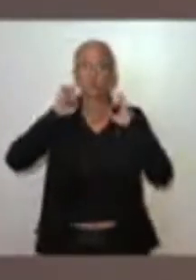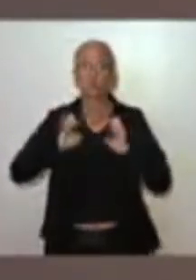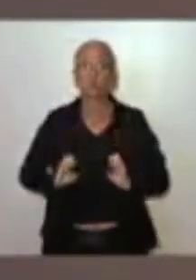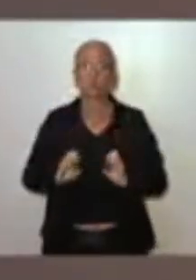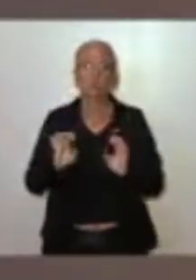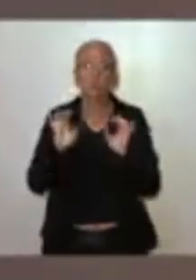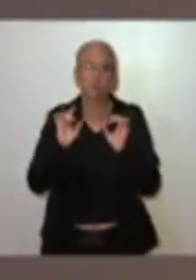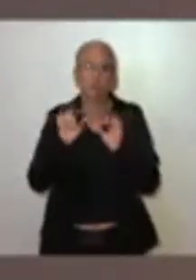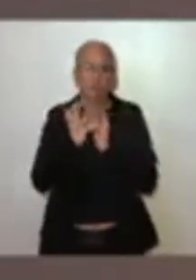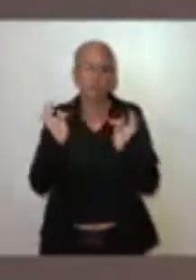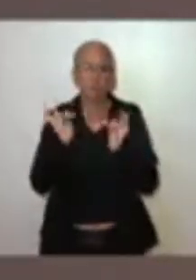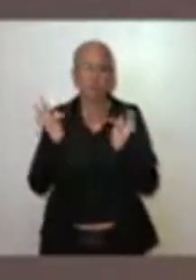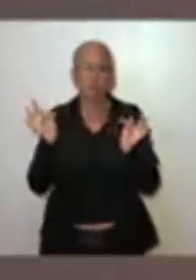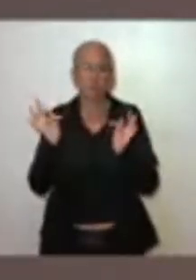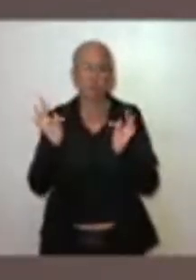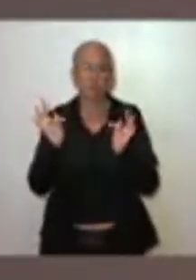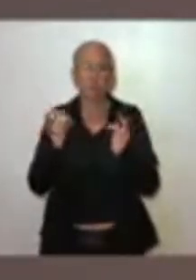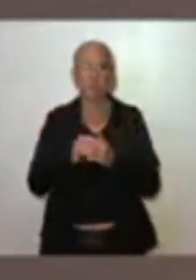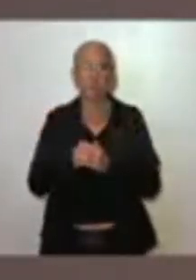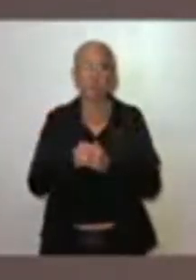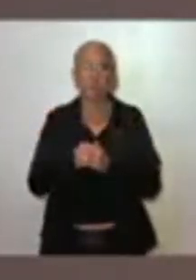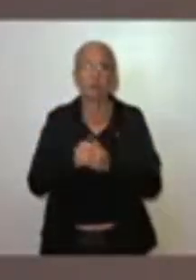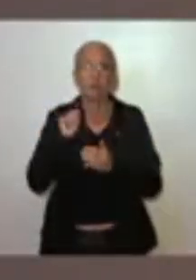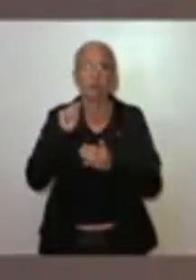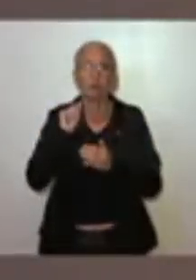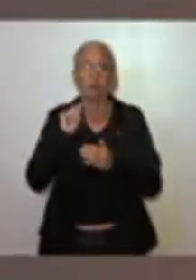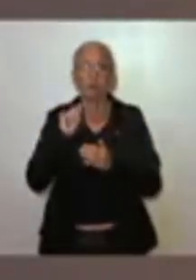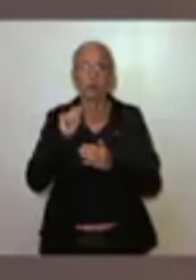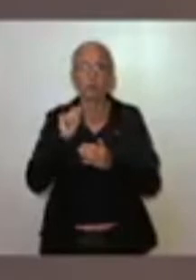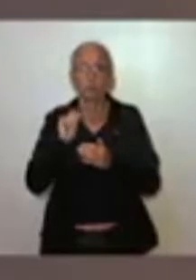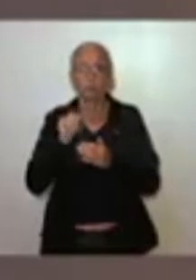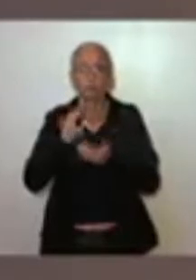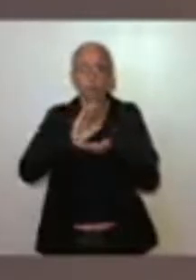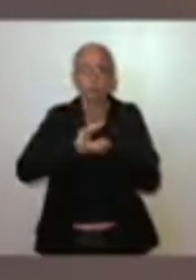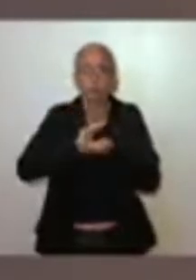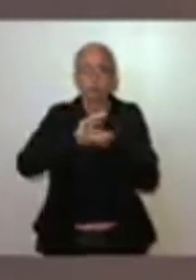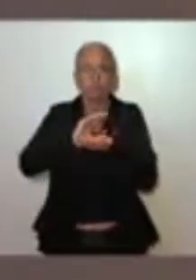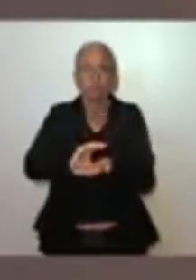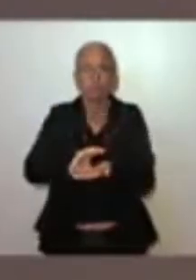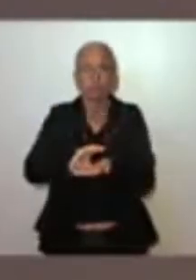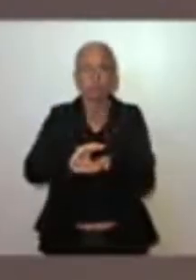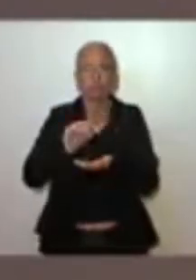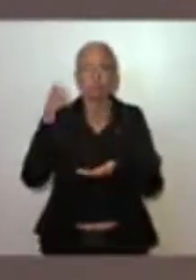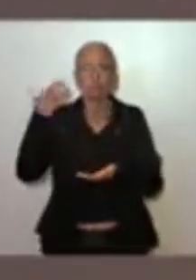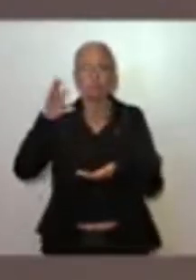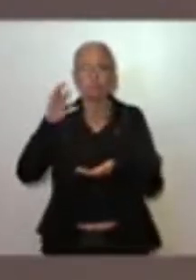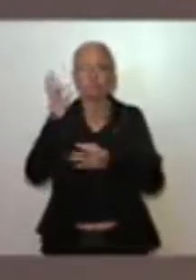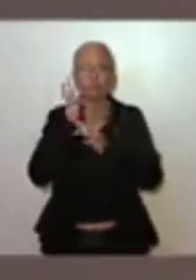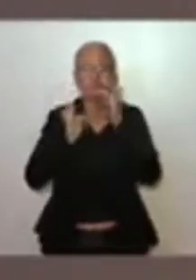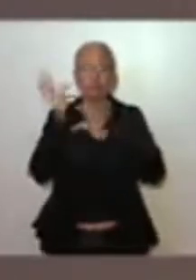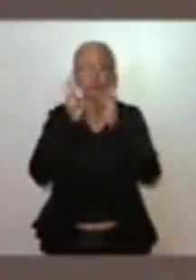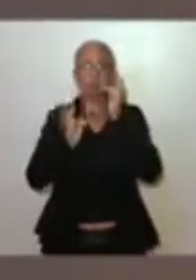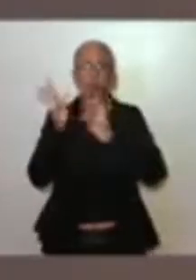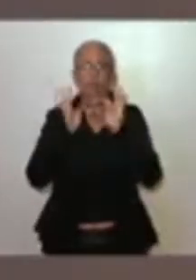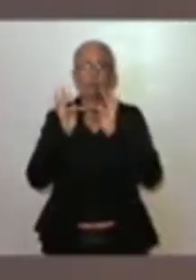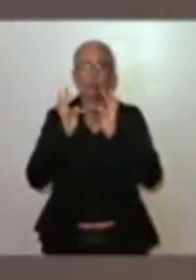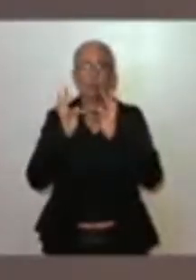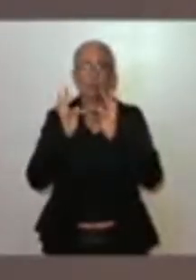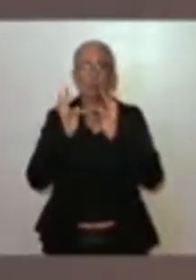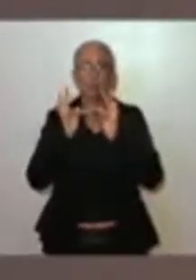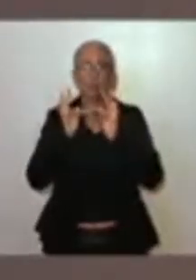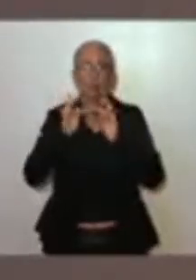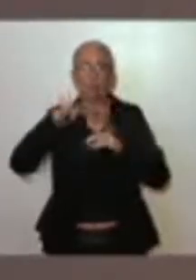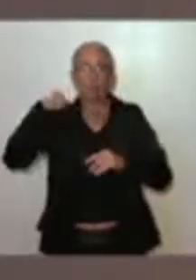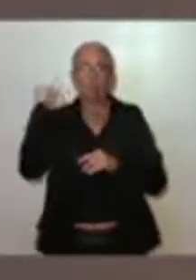desse podia ter 20 mas é um investir em si em o e tecnologia é aí